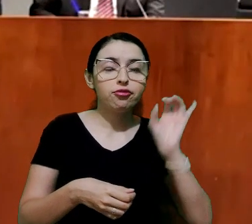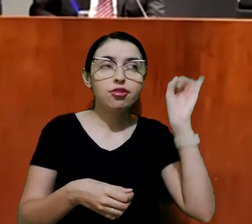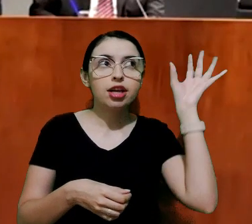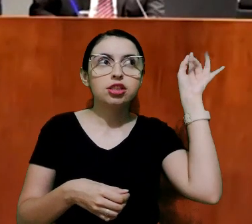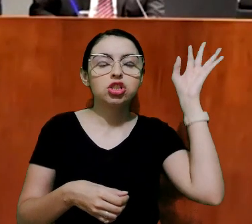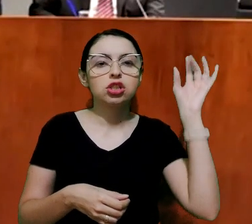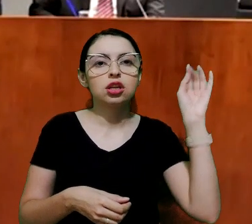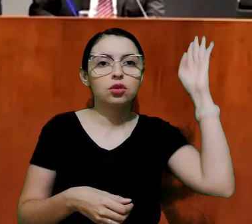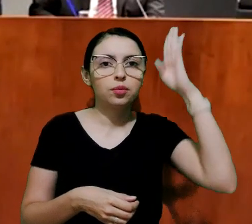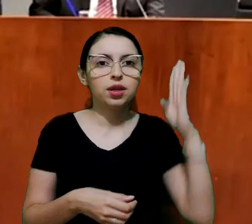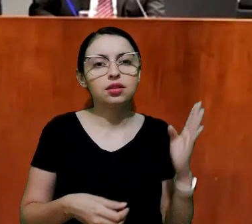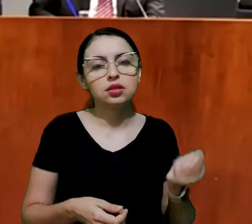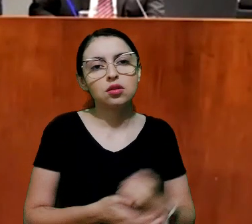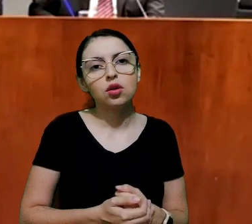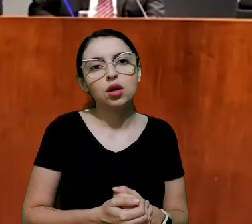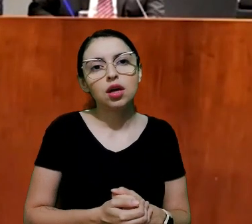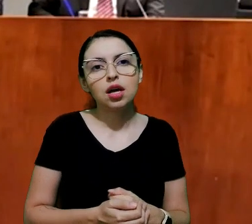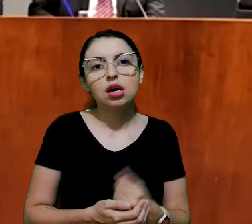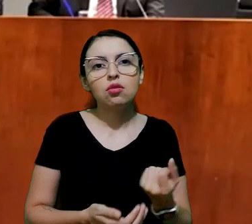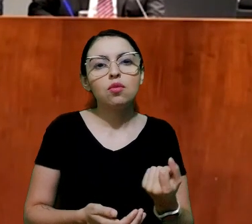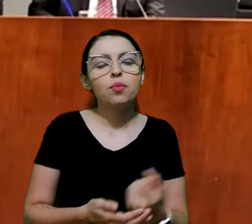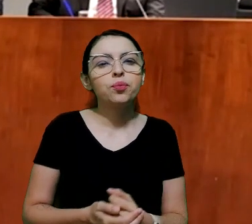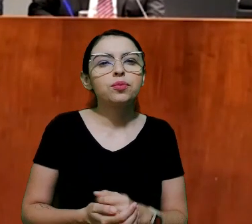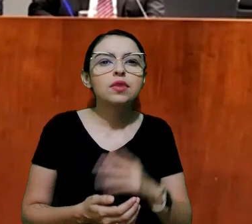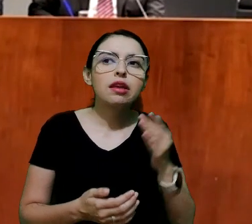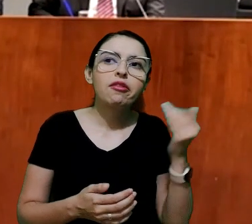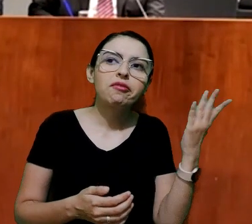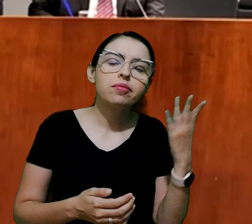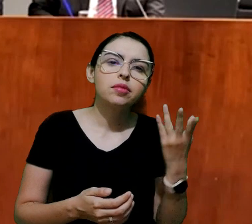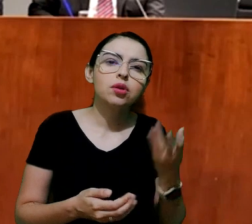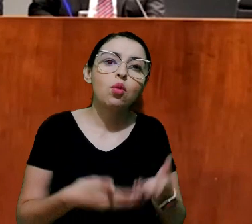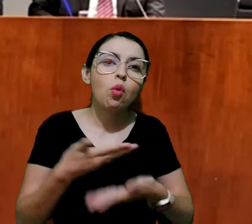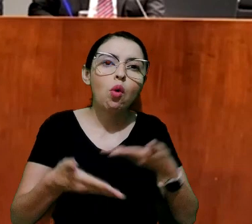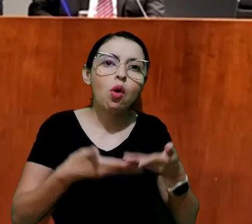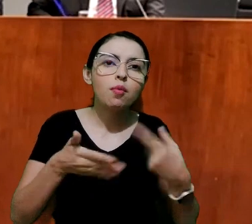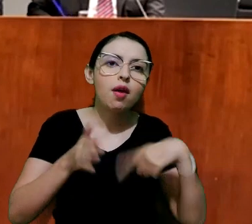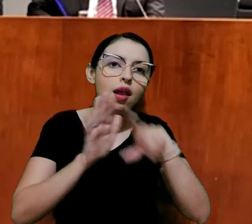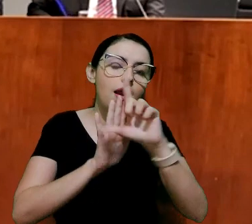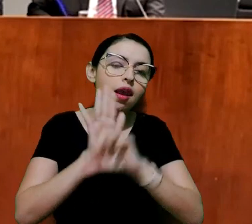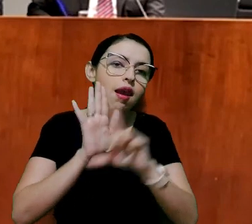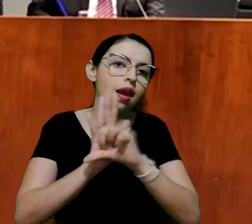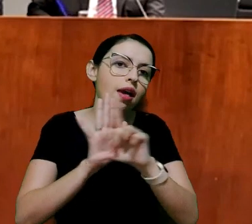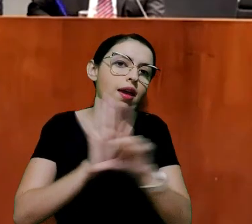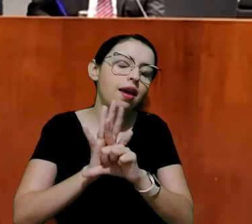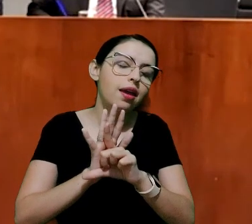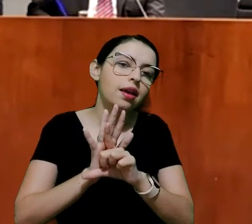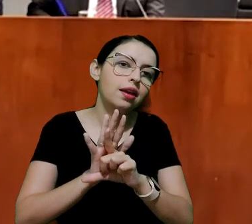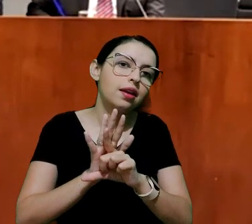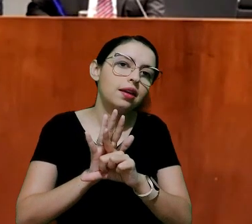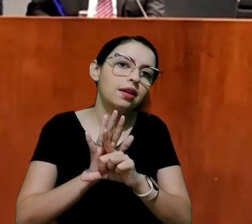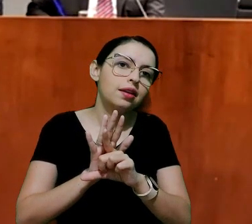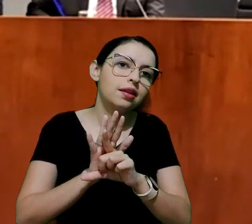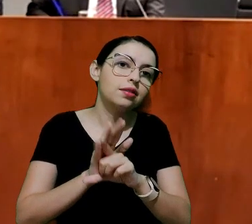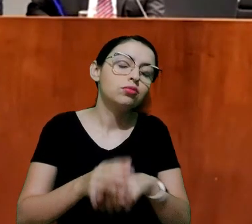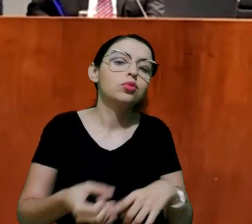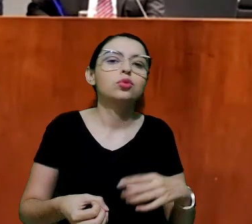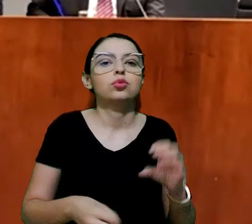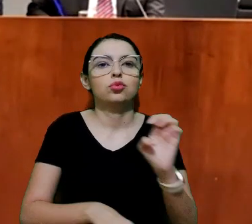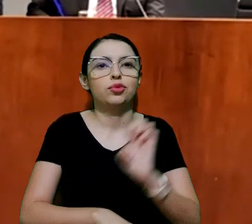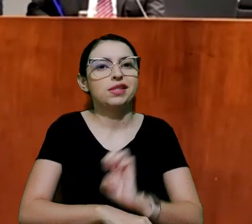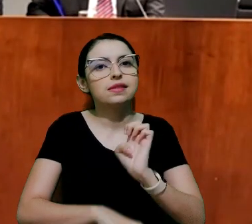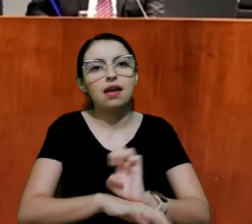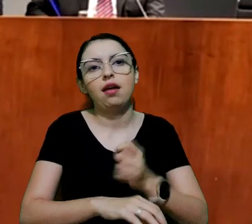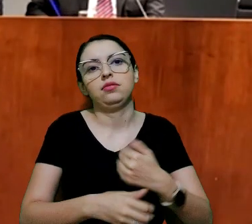dos bens que estão no estrangeiro se faz de acordo com a lei onde eles se localizam.